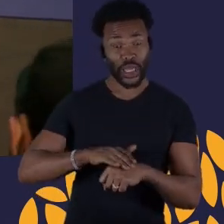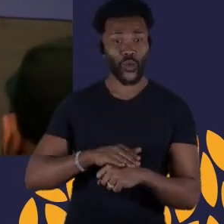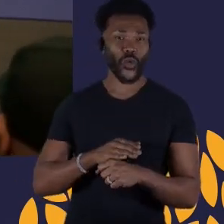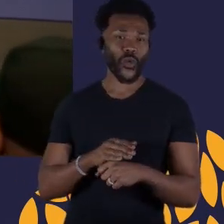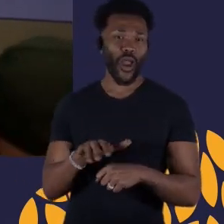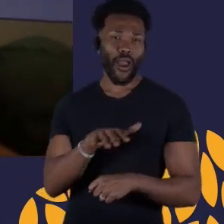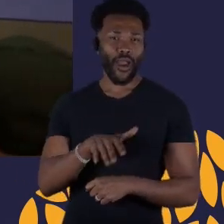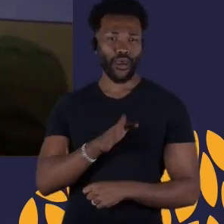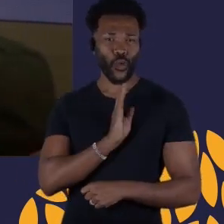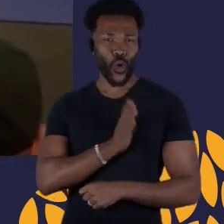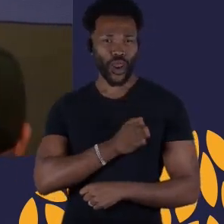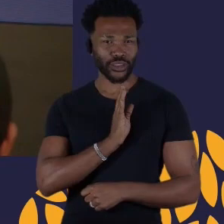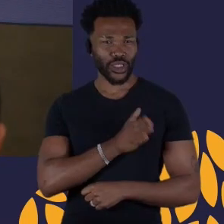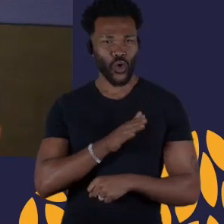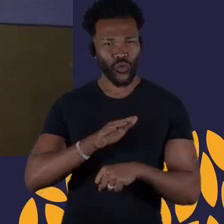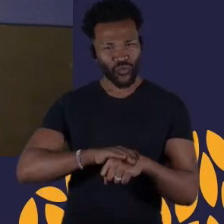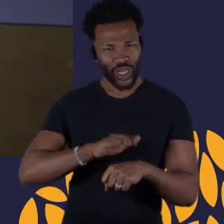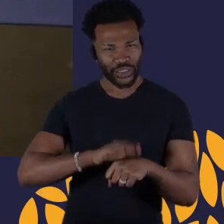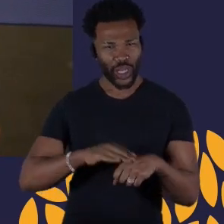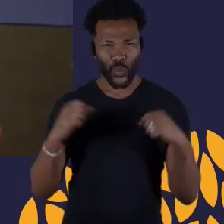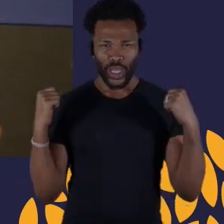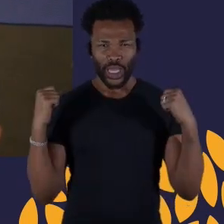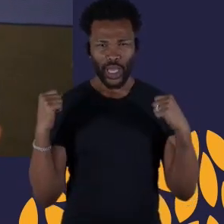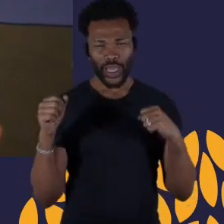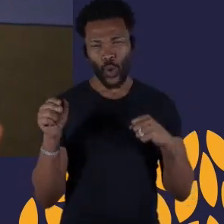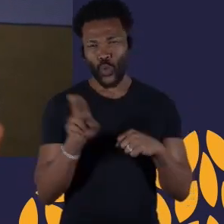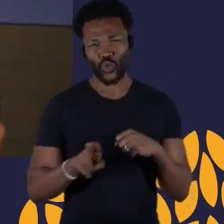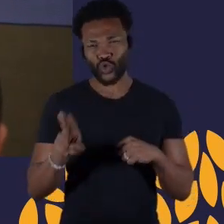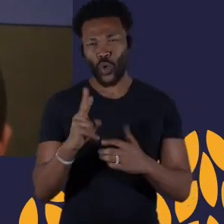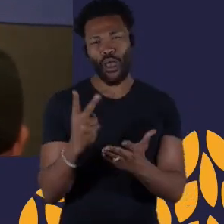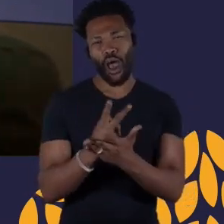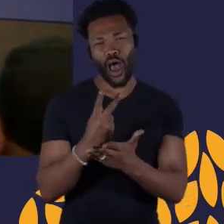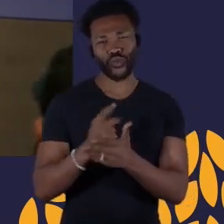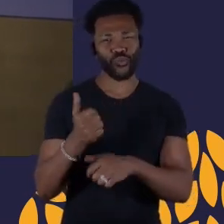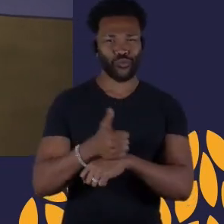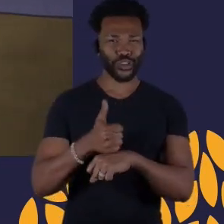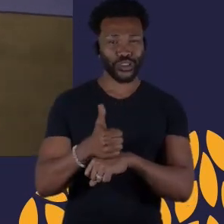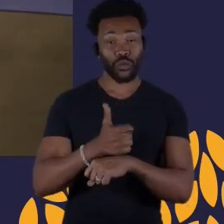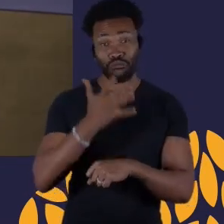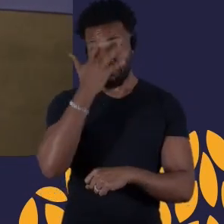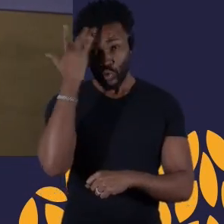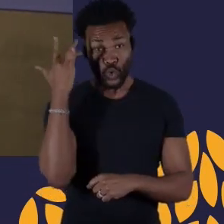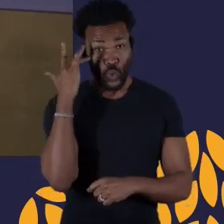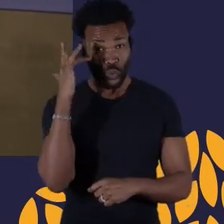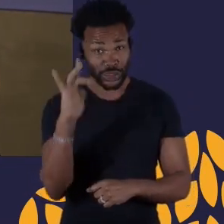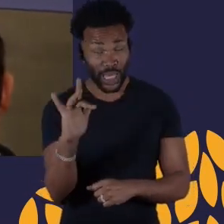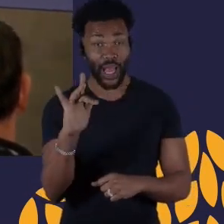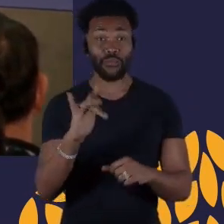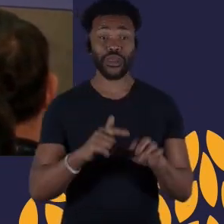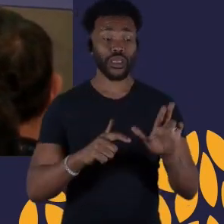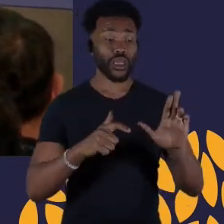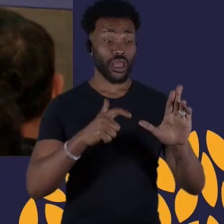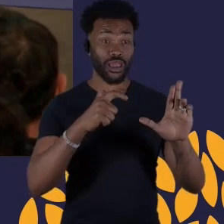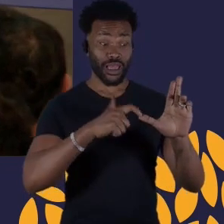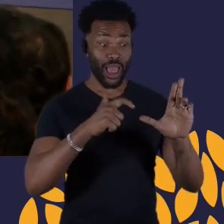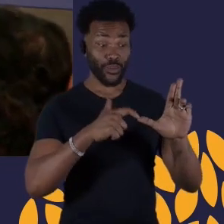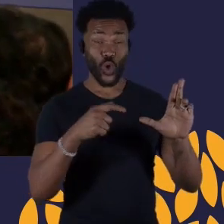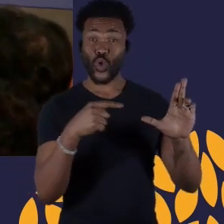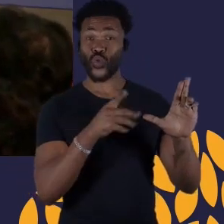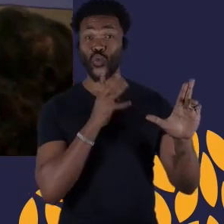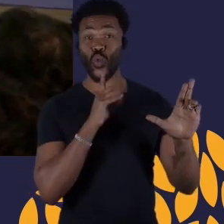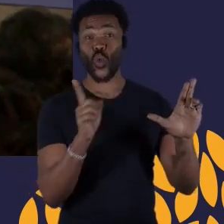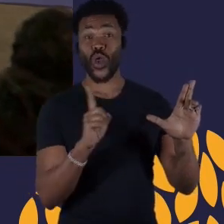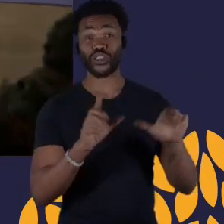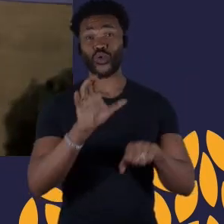cardiologia, está fazendo exercício legal. Alguém que não sabe endocannabinologia, que não está educado, não